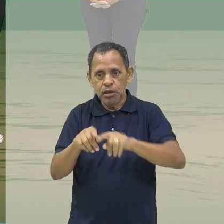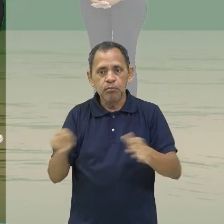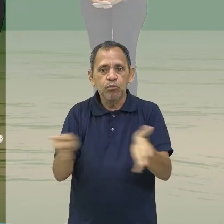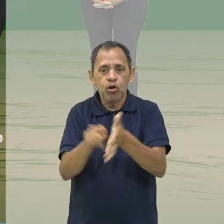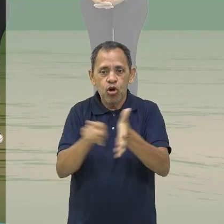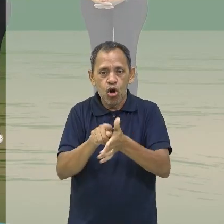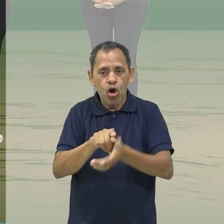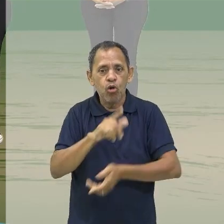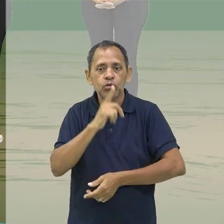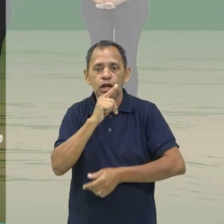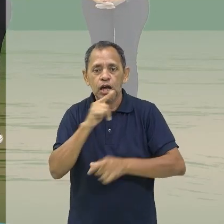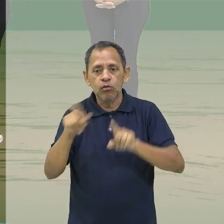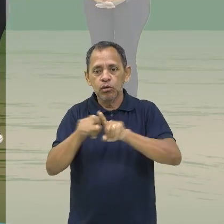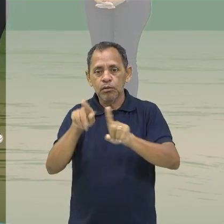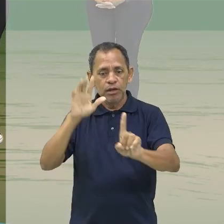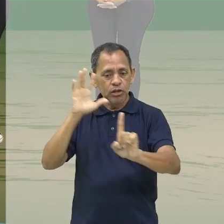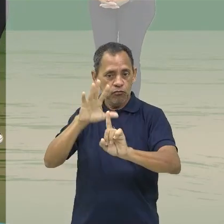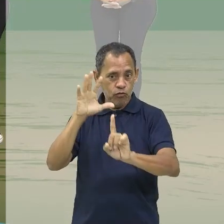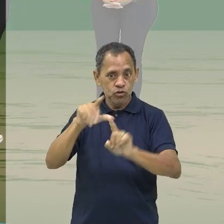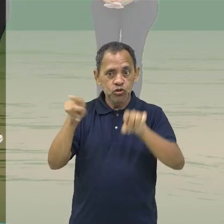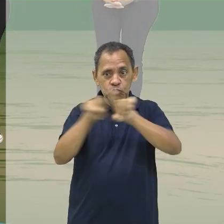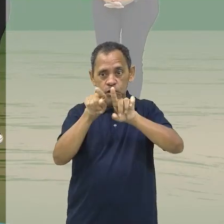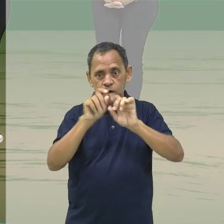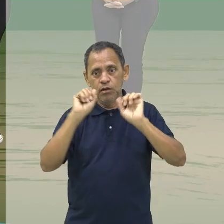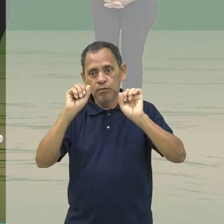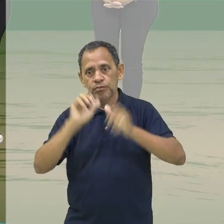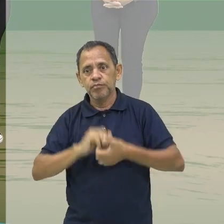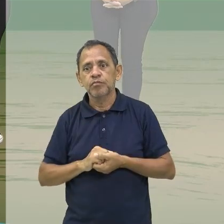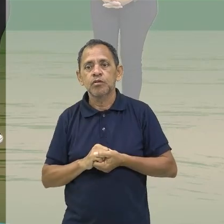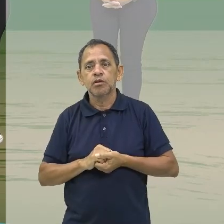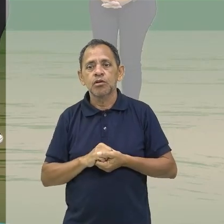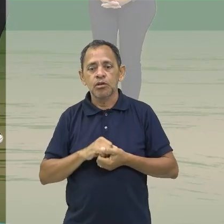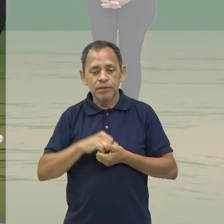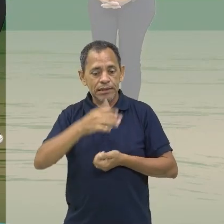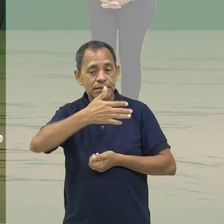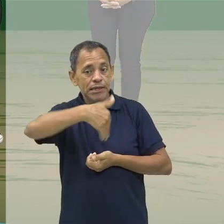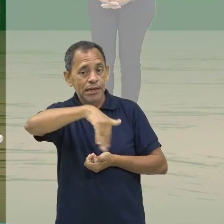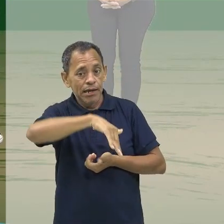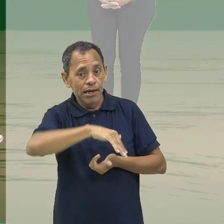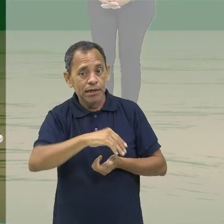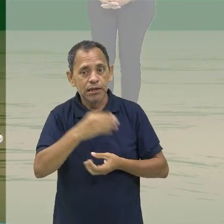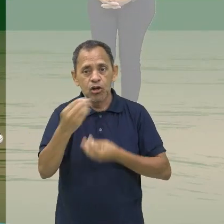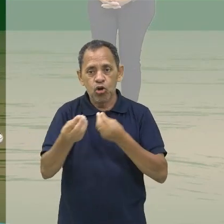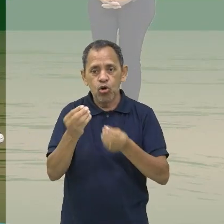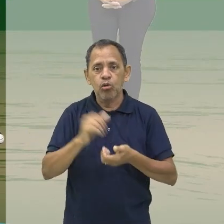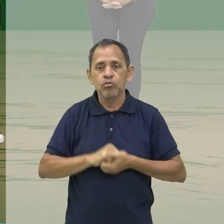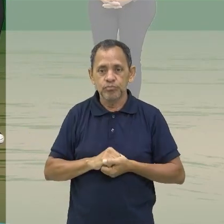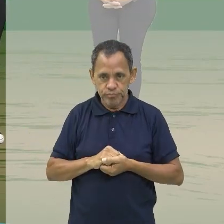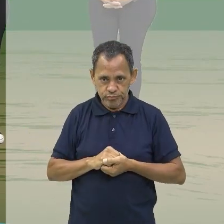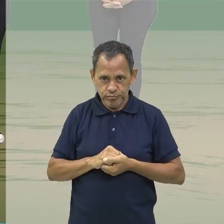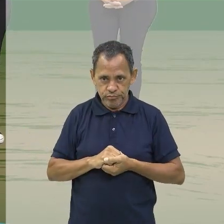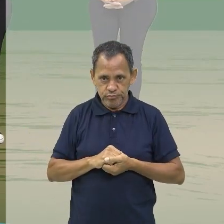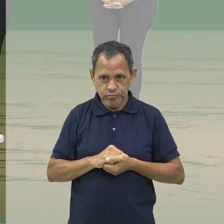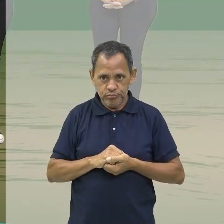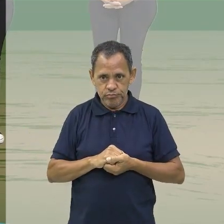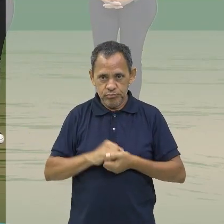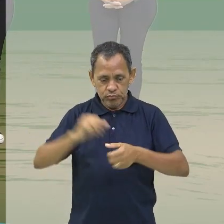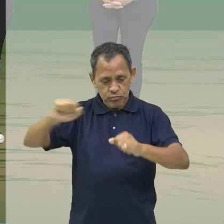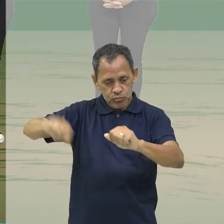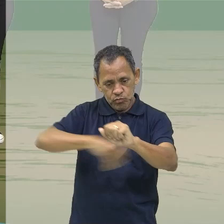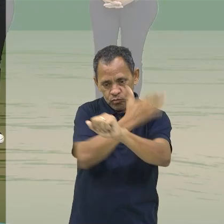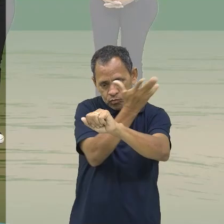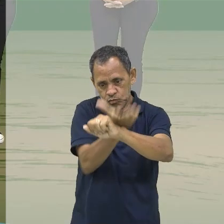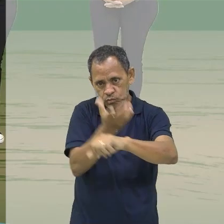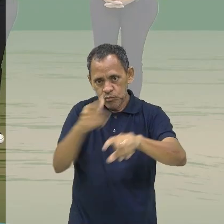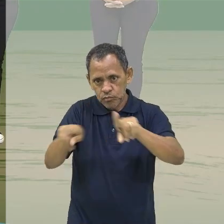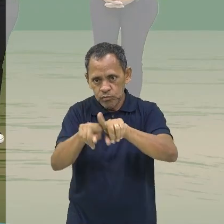elas influenciam, né, no meio ali, no ecossistema aquático, tá bom? E agora a